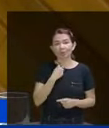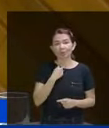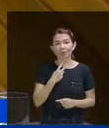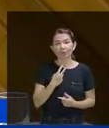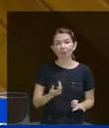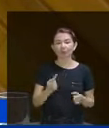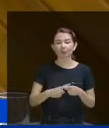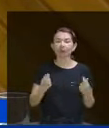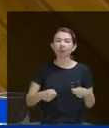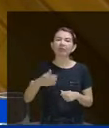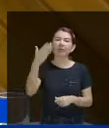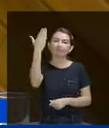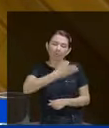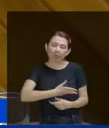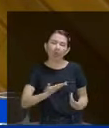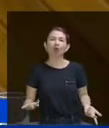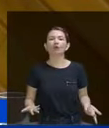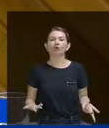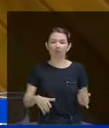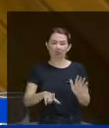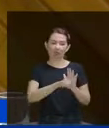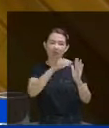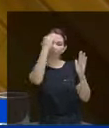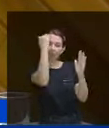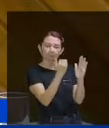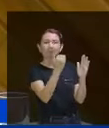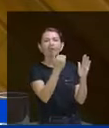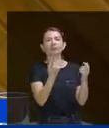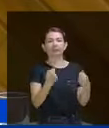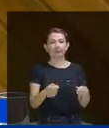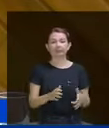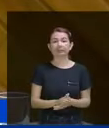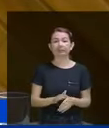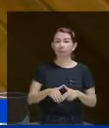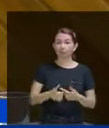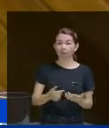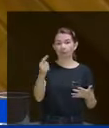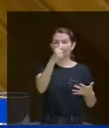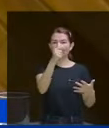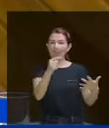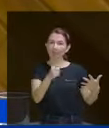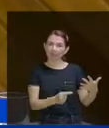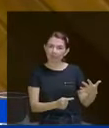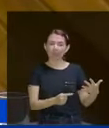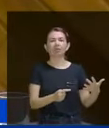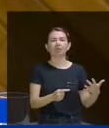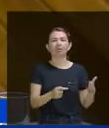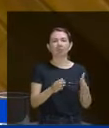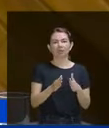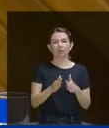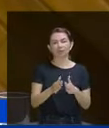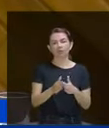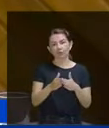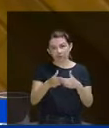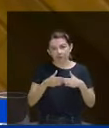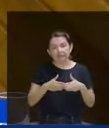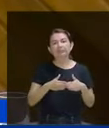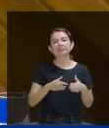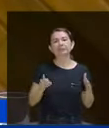maneira inequívoca pela violação à legislação vigente. Diante dessas considerações, peço venha ao